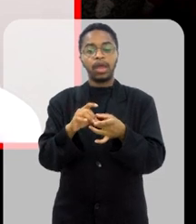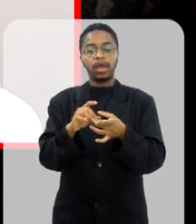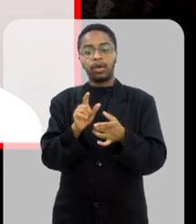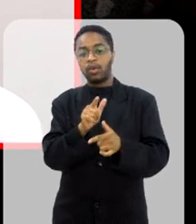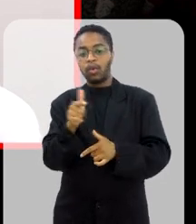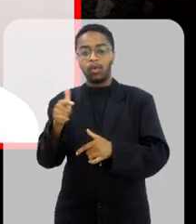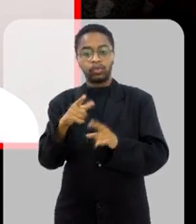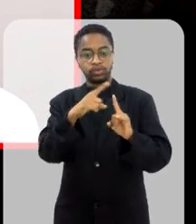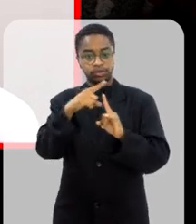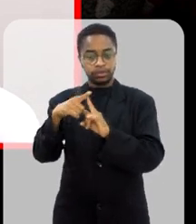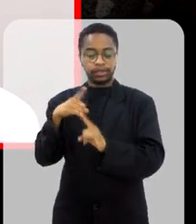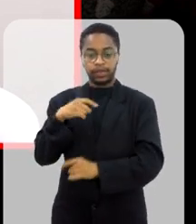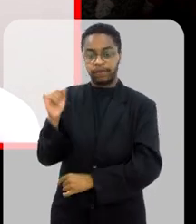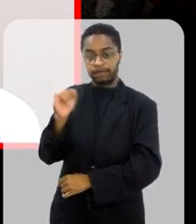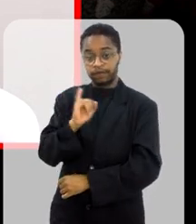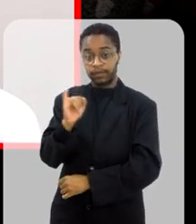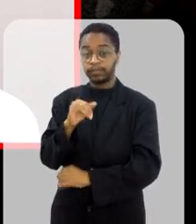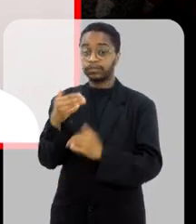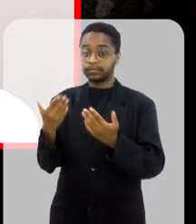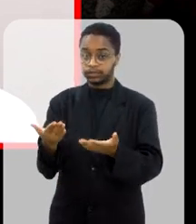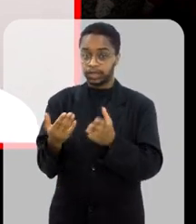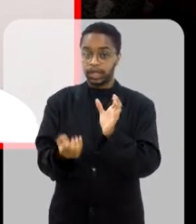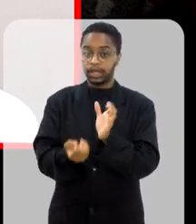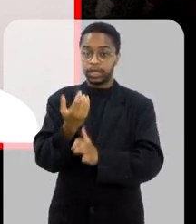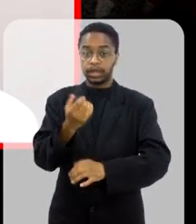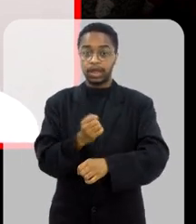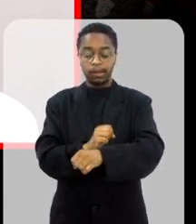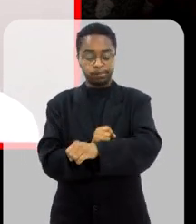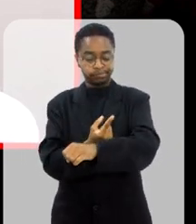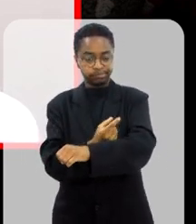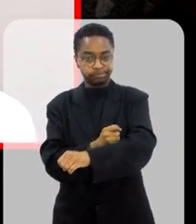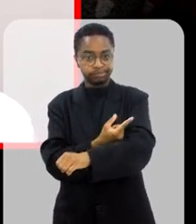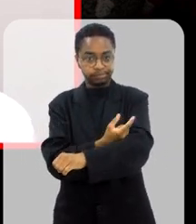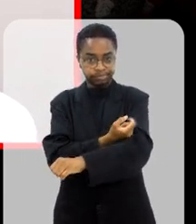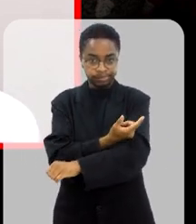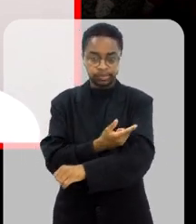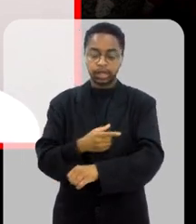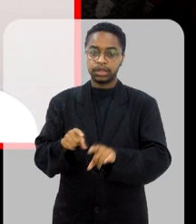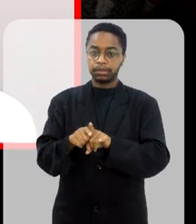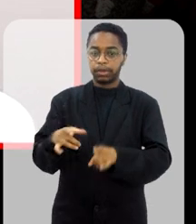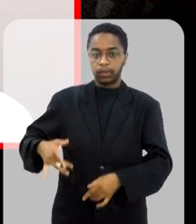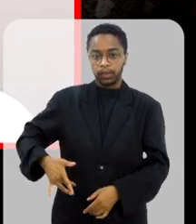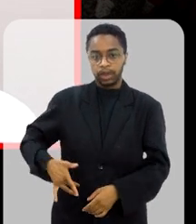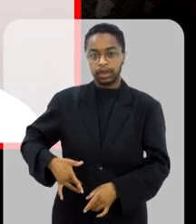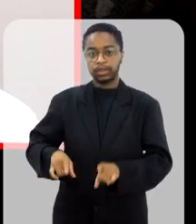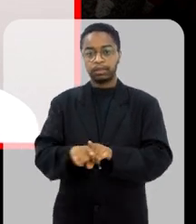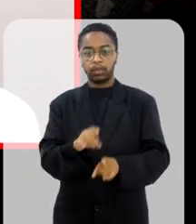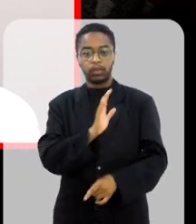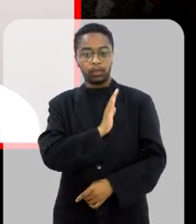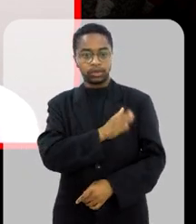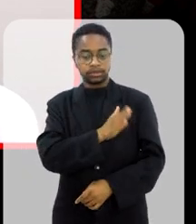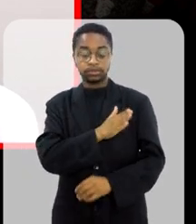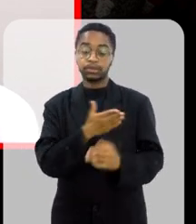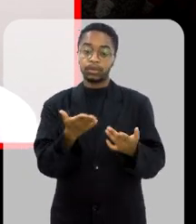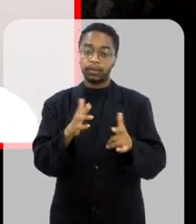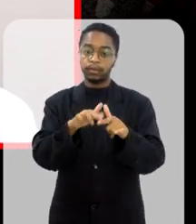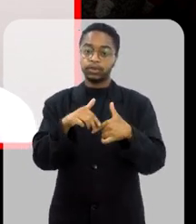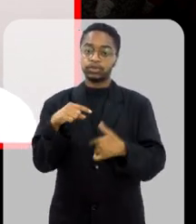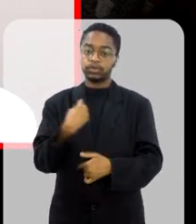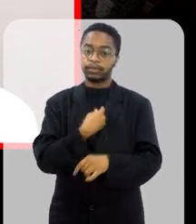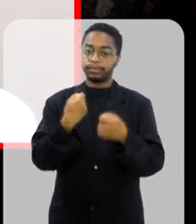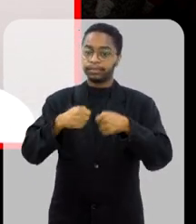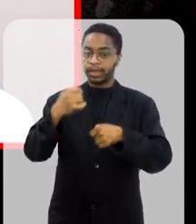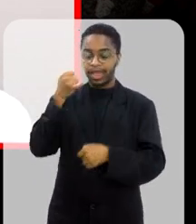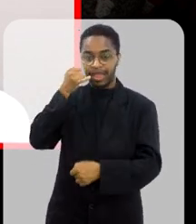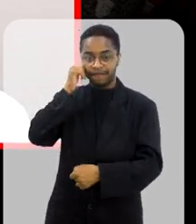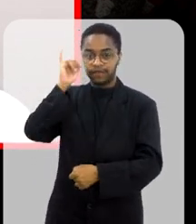faz inflamação. E são essas inflamações que produzem as lesões de pele, do rim, do coração. Então, isso nós temos